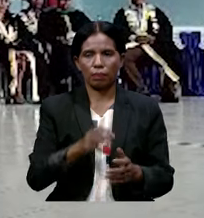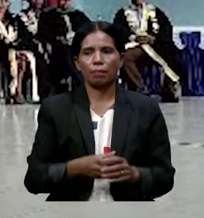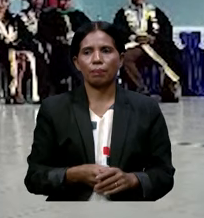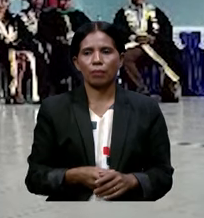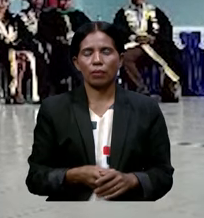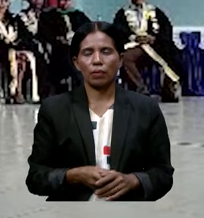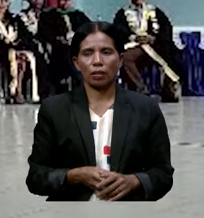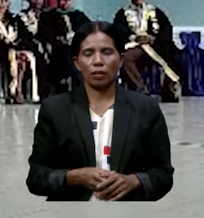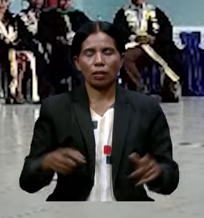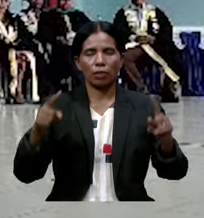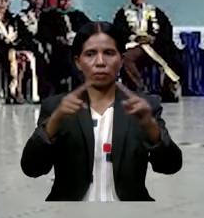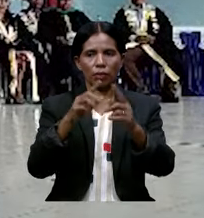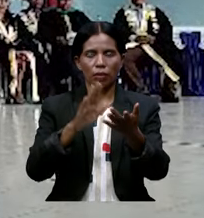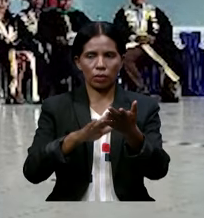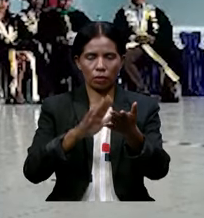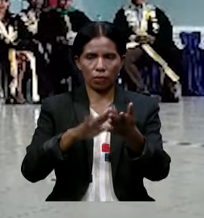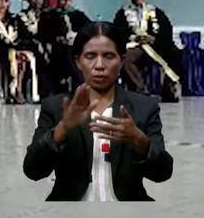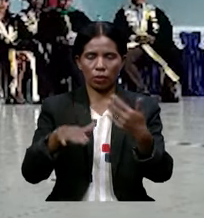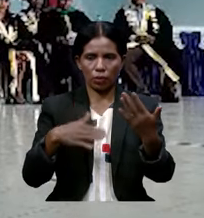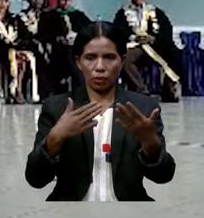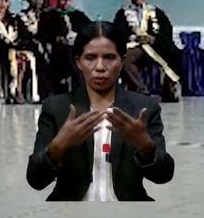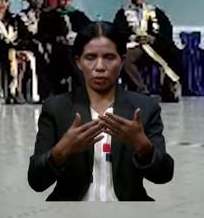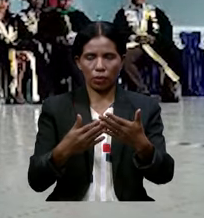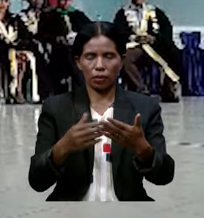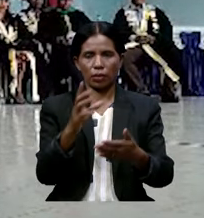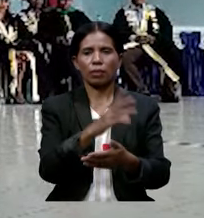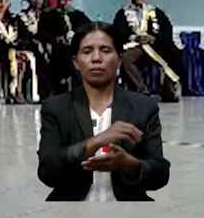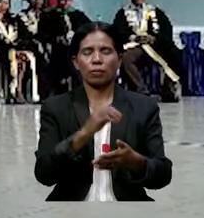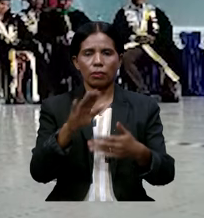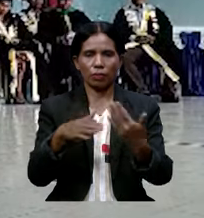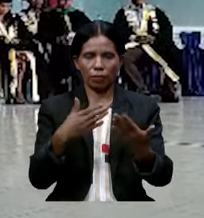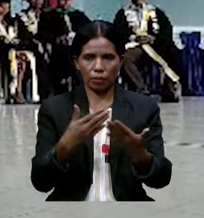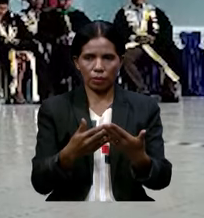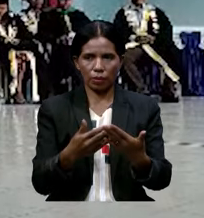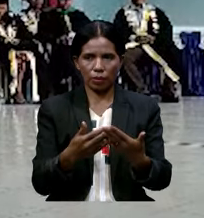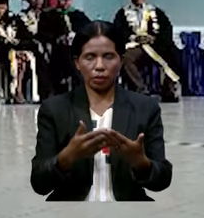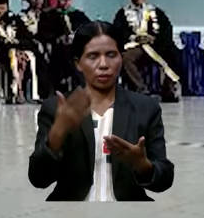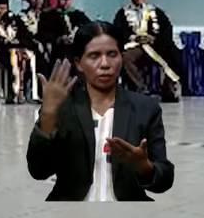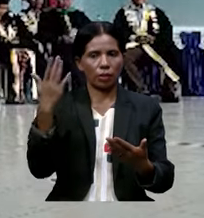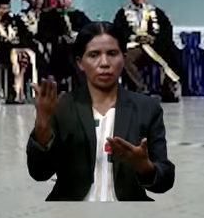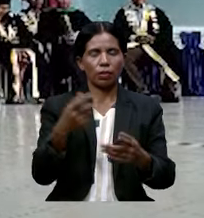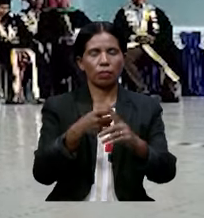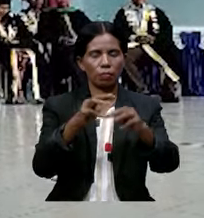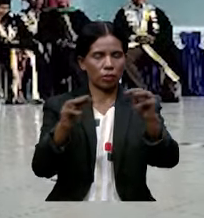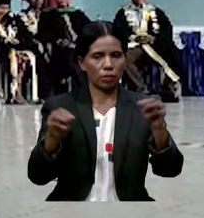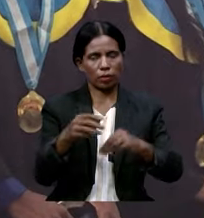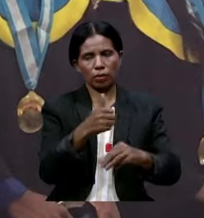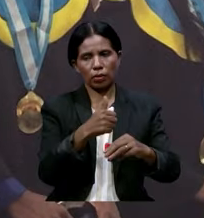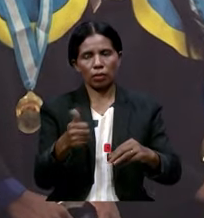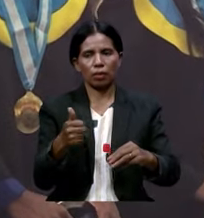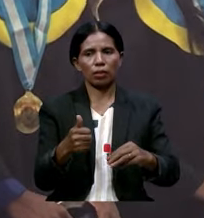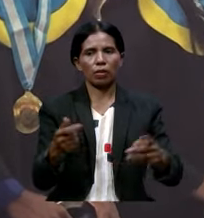Ba escola Sira Roto, devemos aqui a Baucau Lara. No ia Municipio Selo, devemos aturar